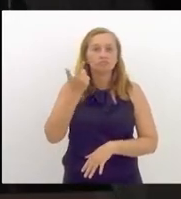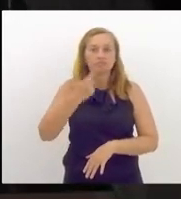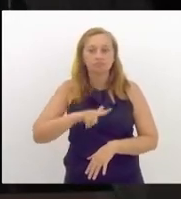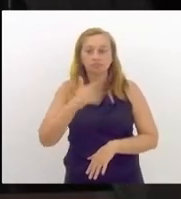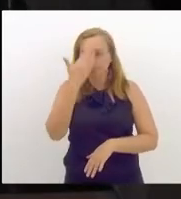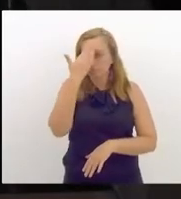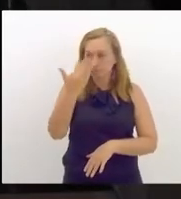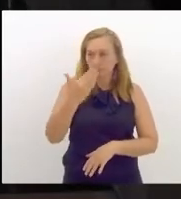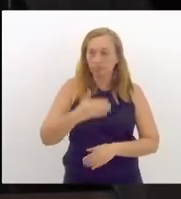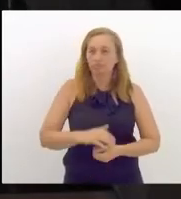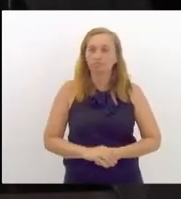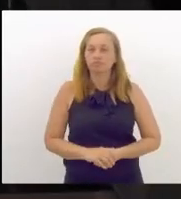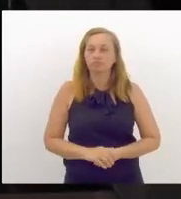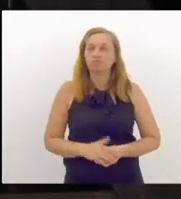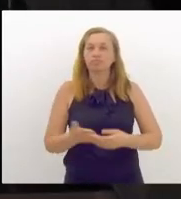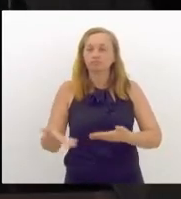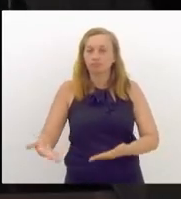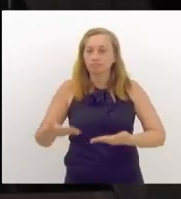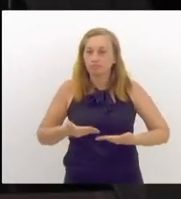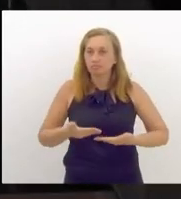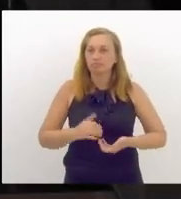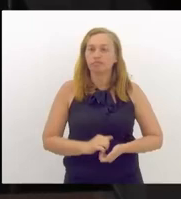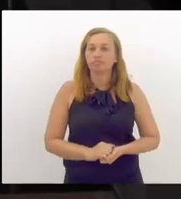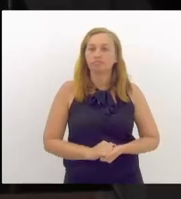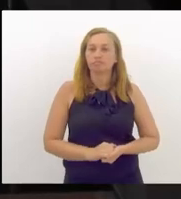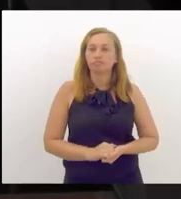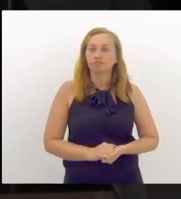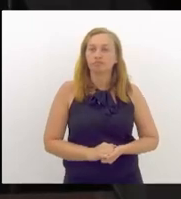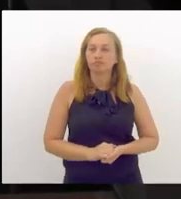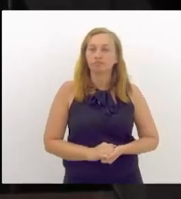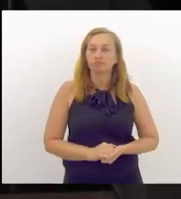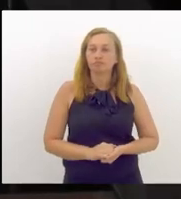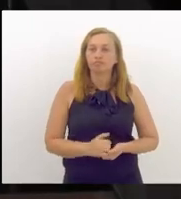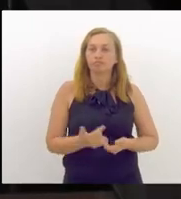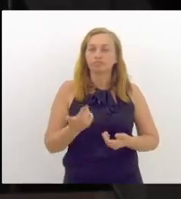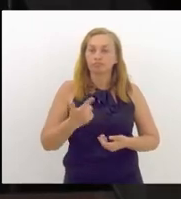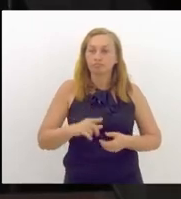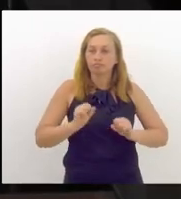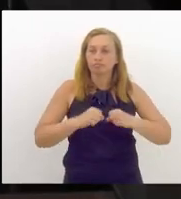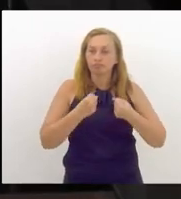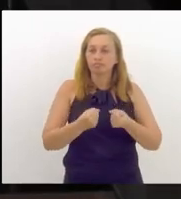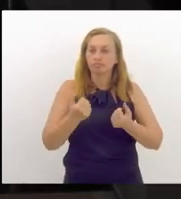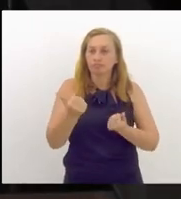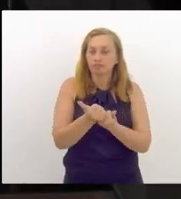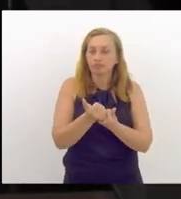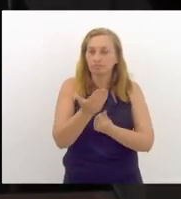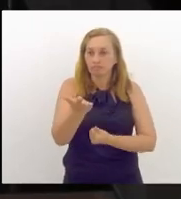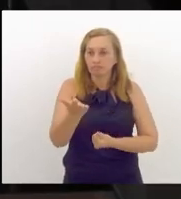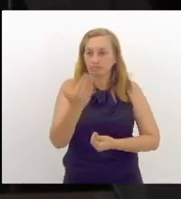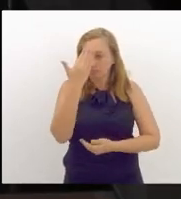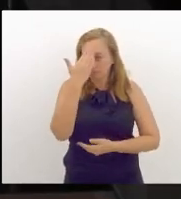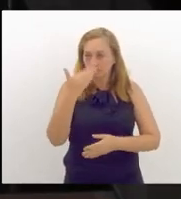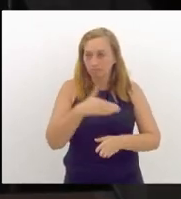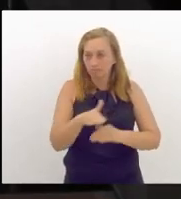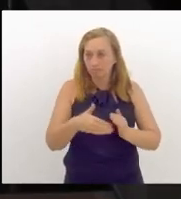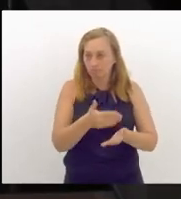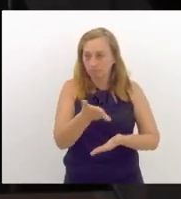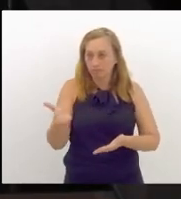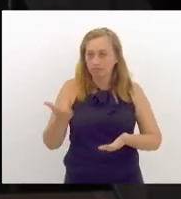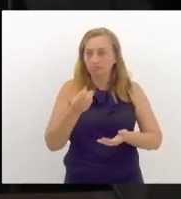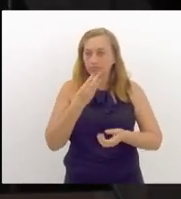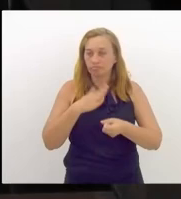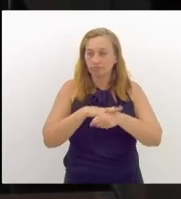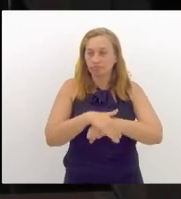obrigado pelo convite e a gente queria mais uma vez reforçar o nosso apoio a você muito obrigado a todos e todas e boa